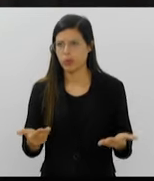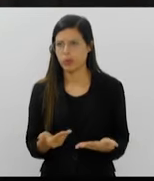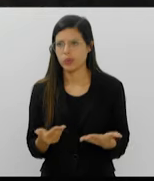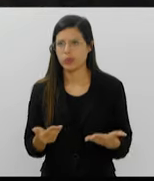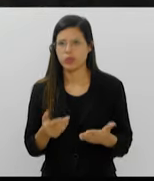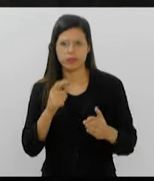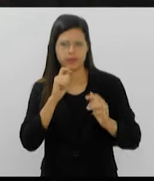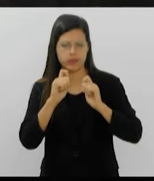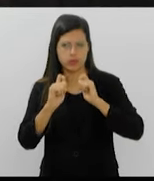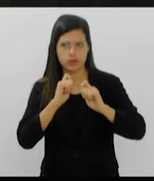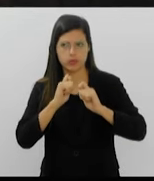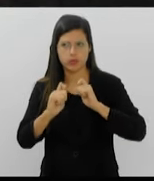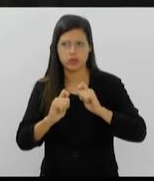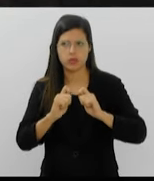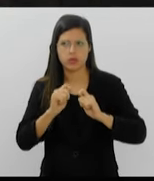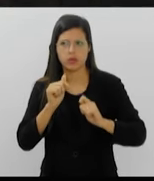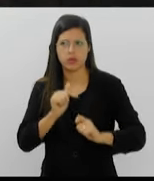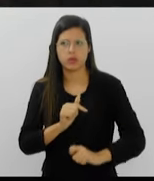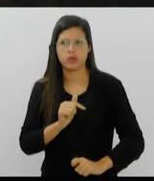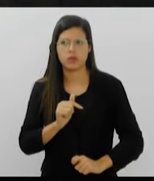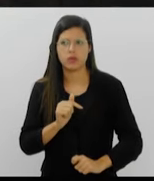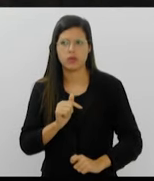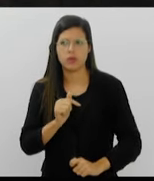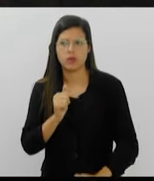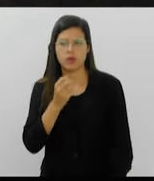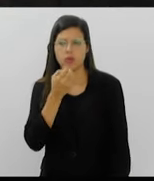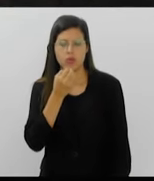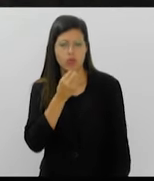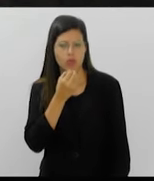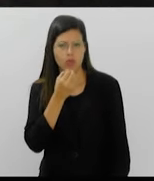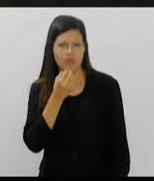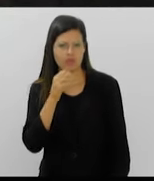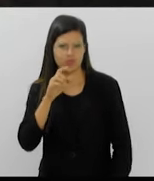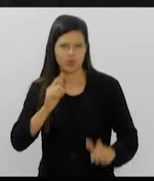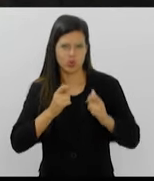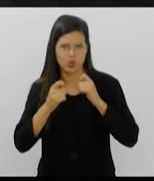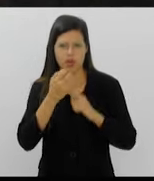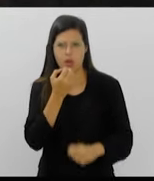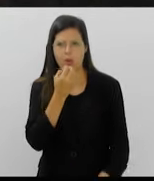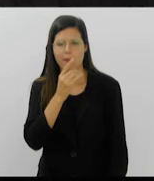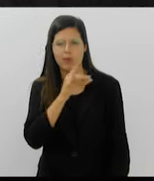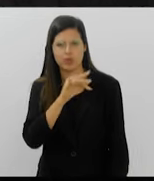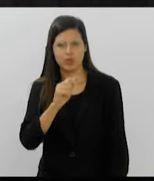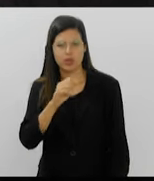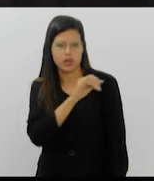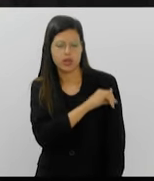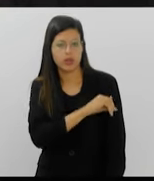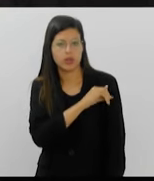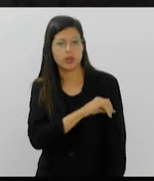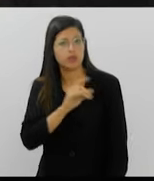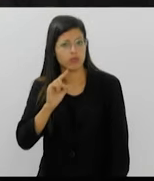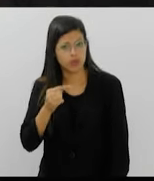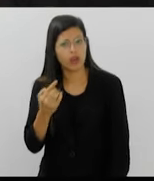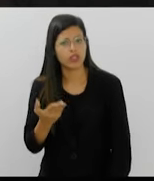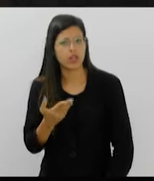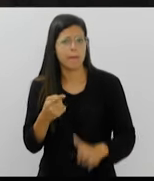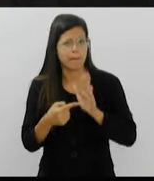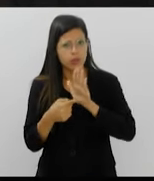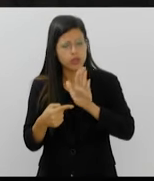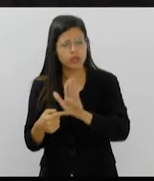grande imprensa, mais especificamente no Bom Dia Rio, é o que a gente já vem denunciando. Presidente, nós